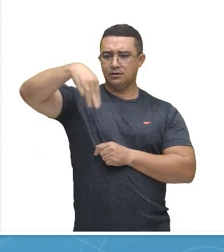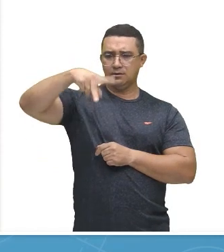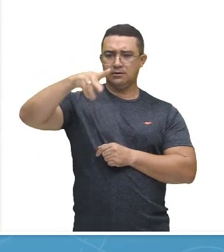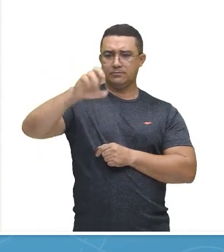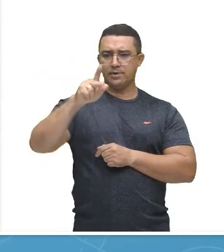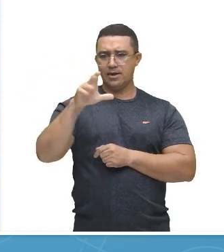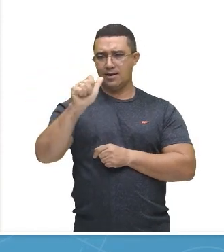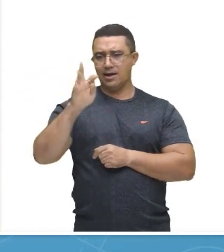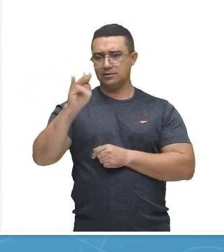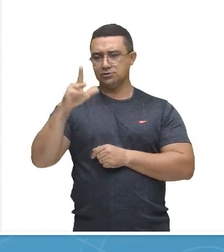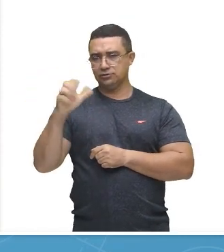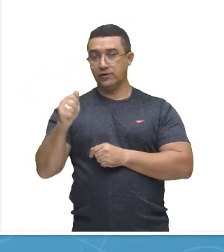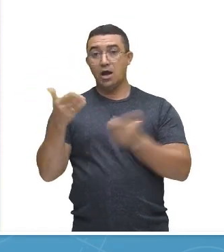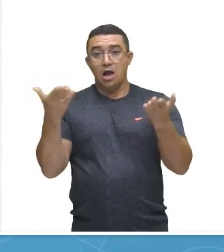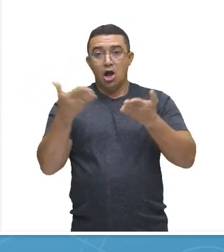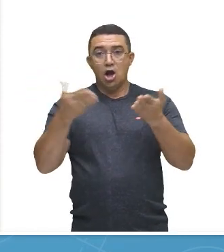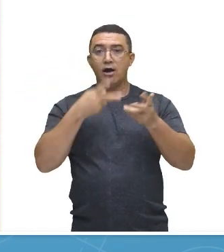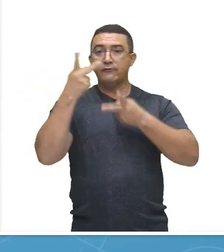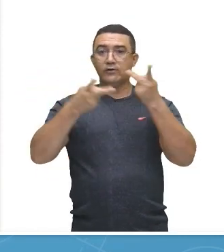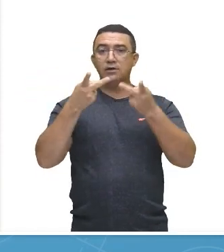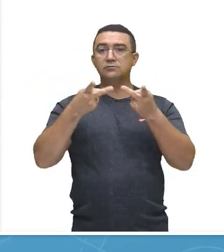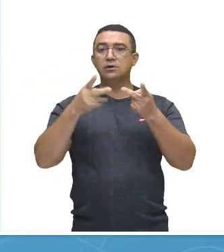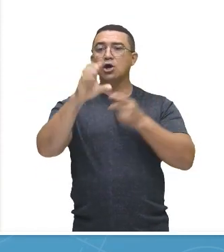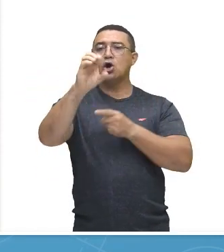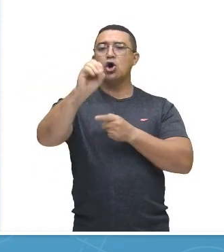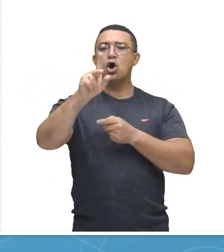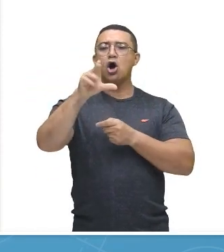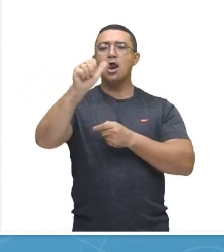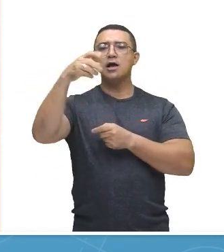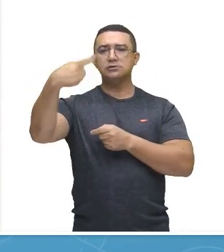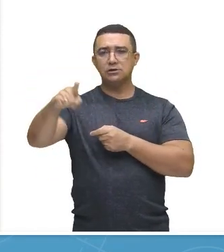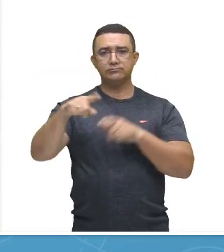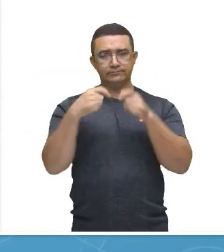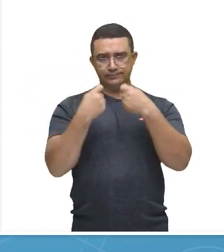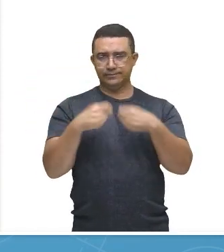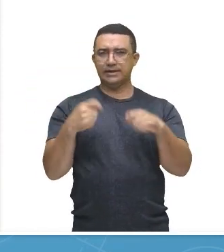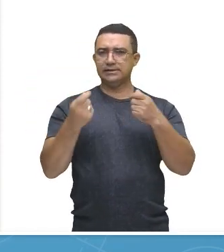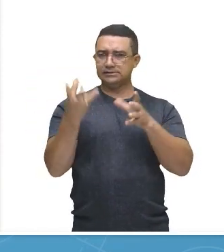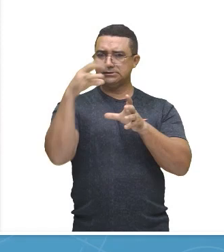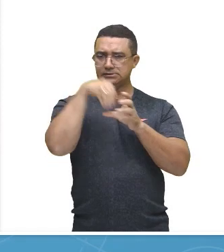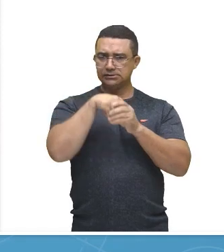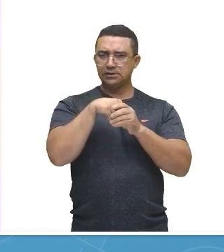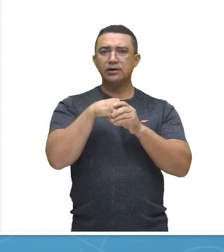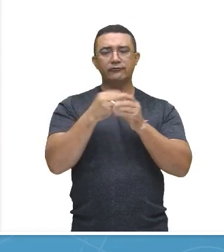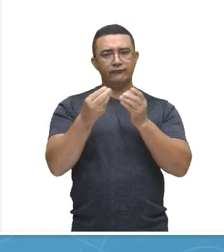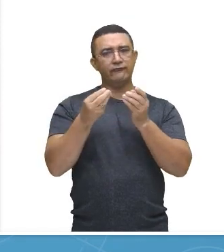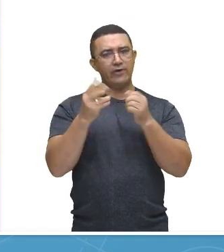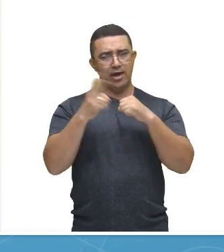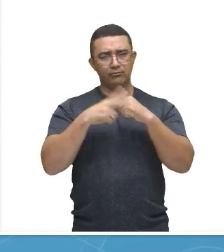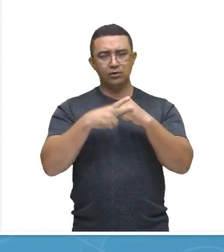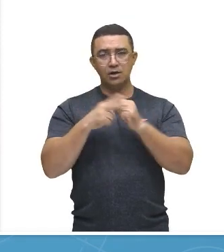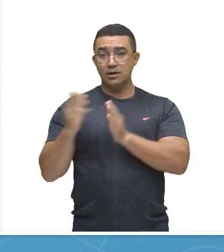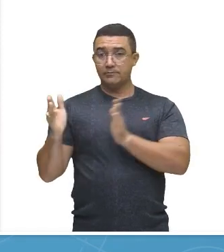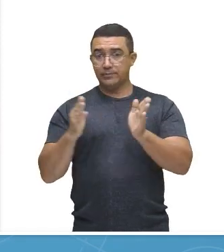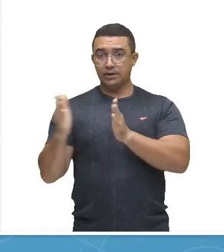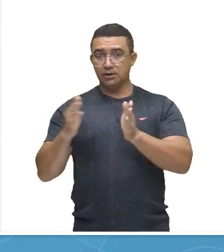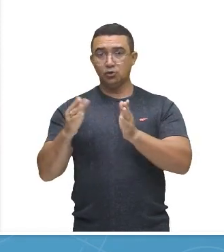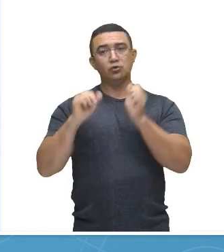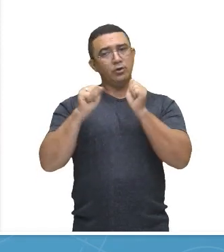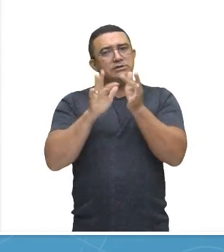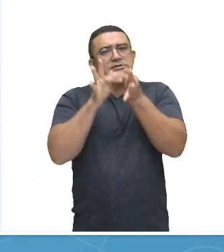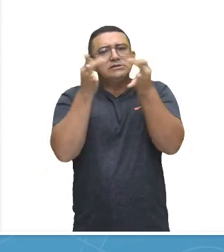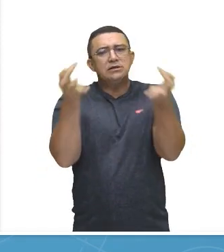para a oração. A oração tem que ter verbo. A oração tem que ter verbo. O período pode ser simples quando apresenta apenas um